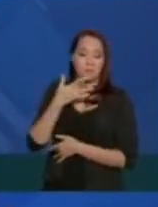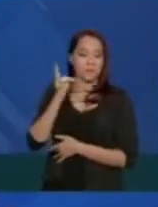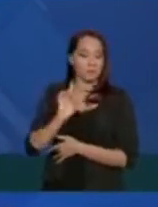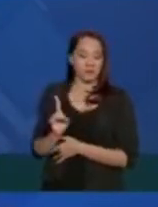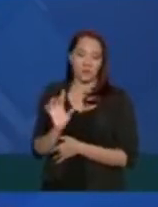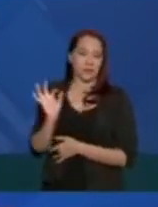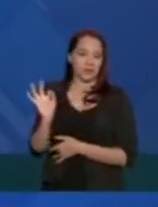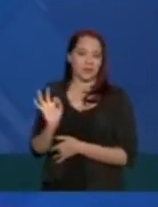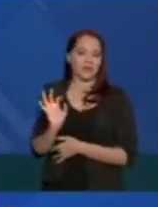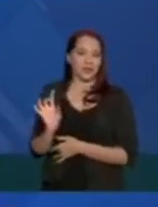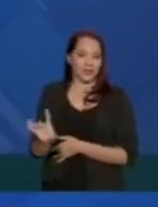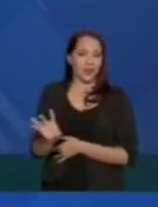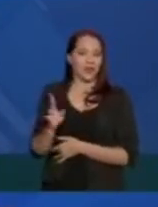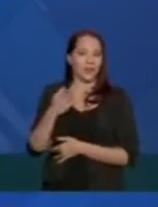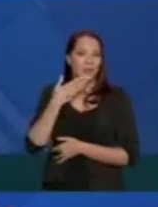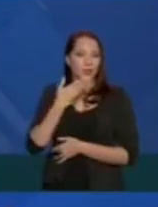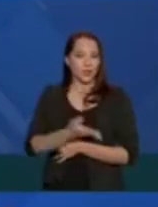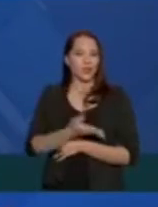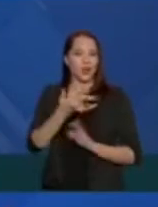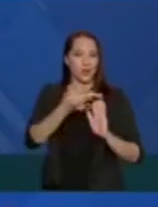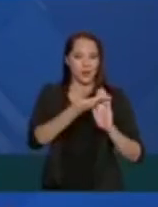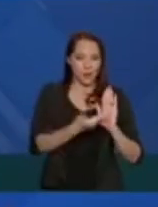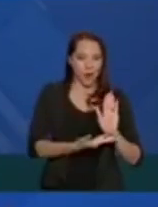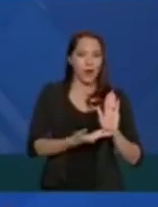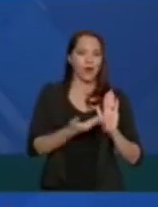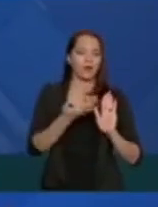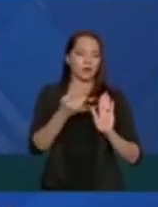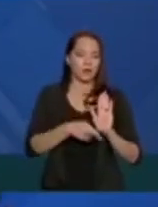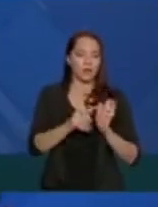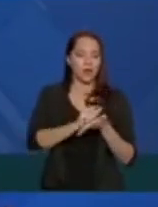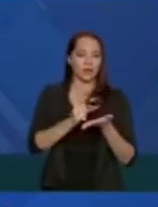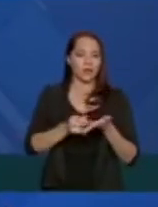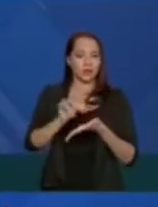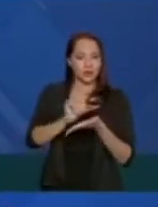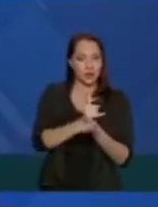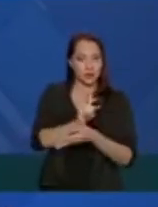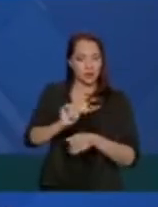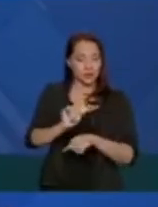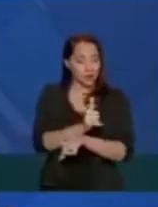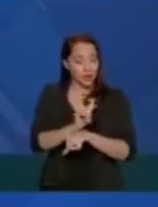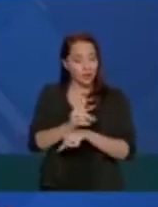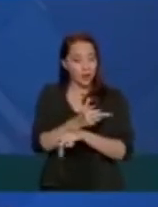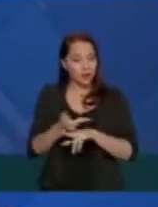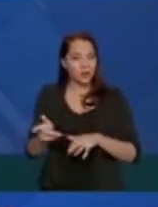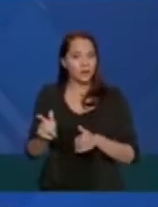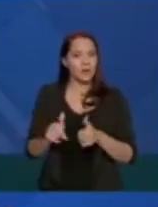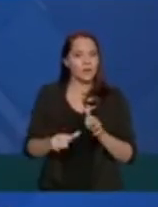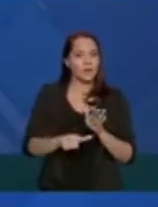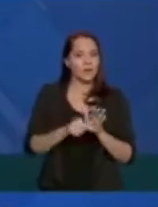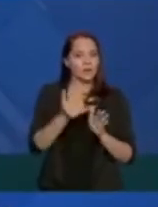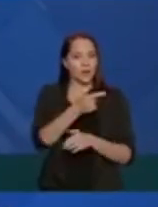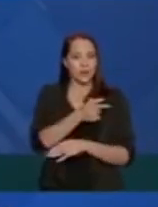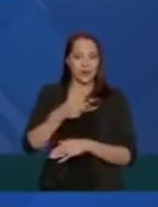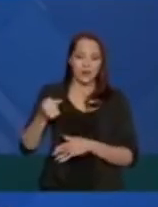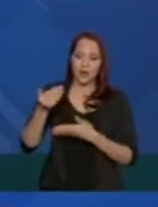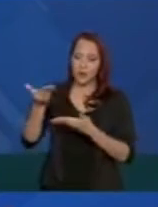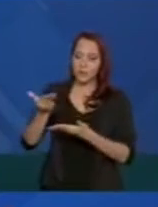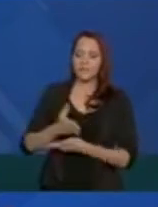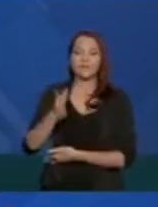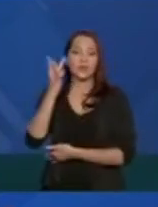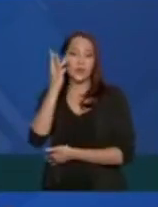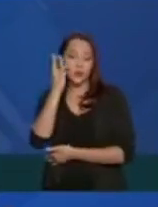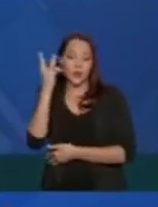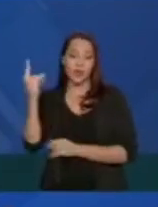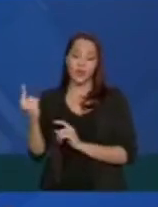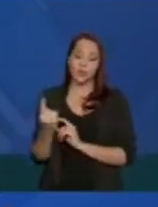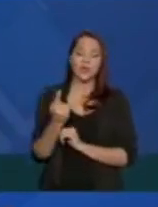Colégio de Secretários pedi uma pauta, pedi uma agenda estratégica, a interlocução, e na primeira semana fomos recebidos pessoalmente,